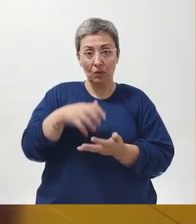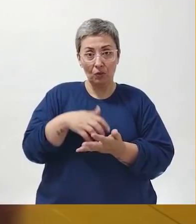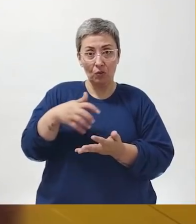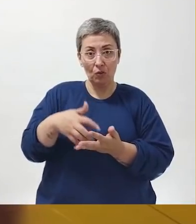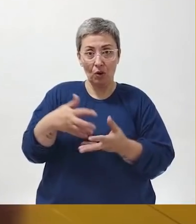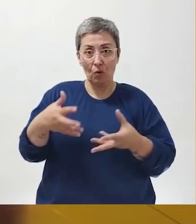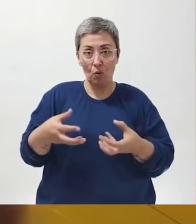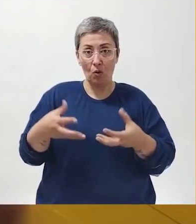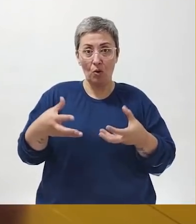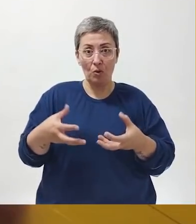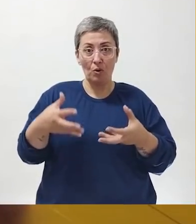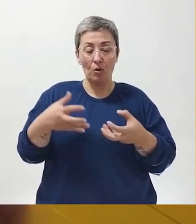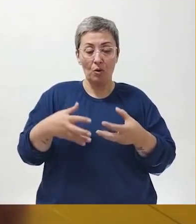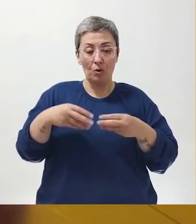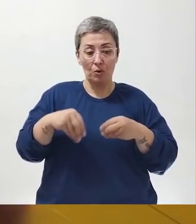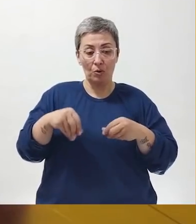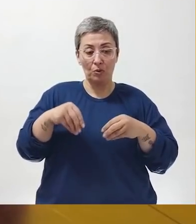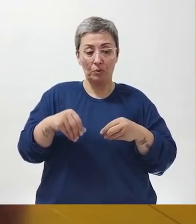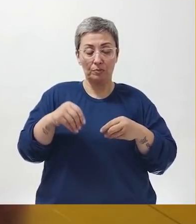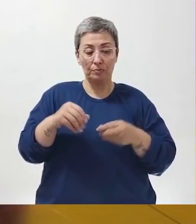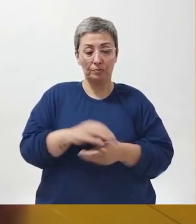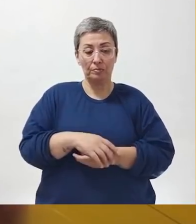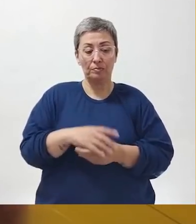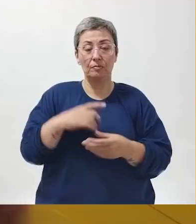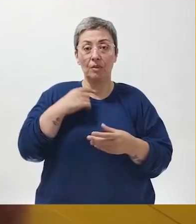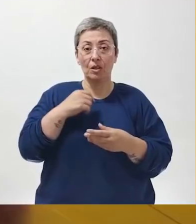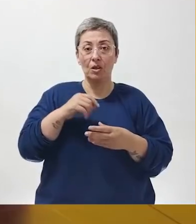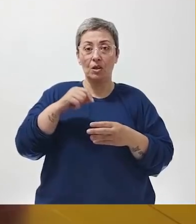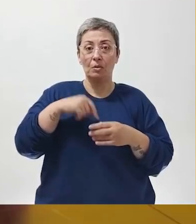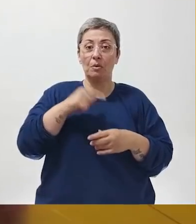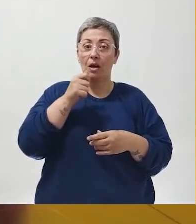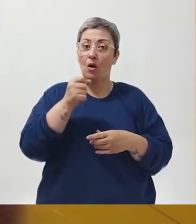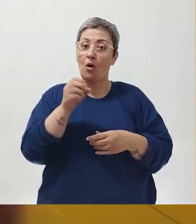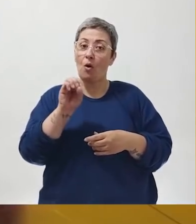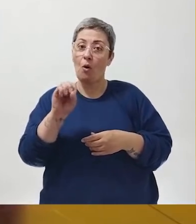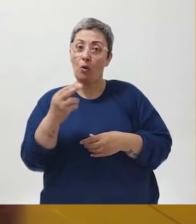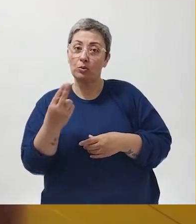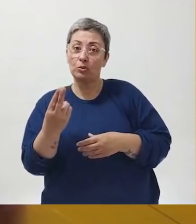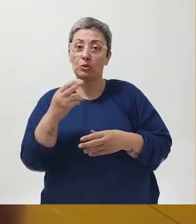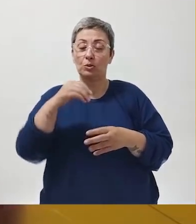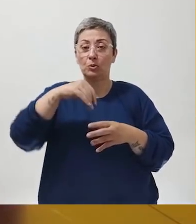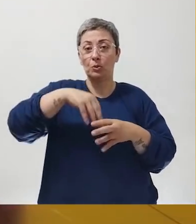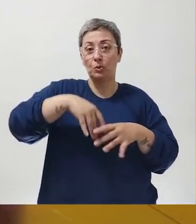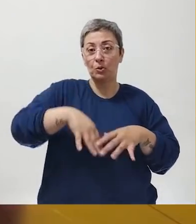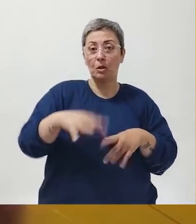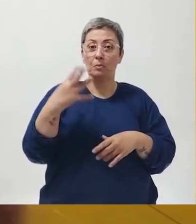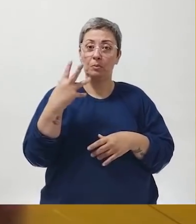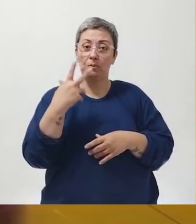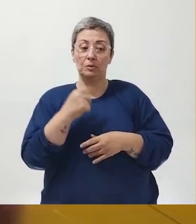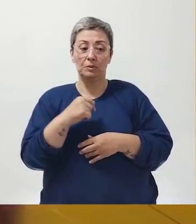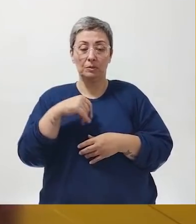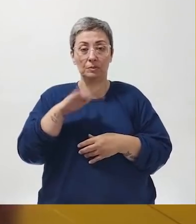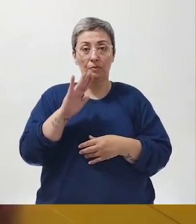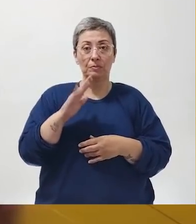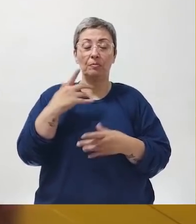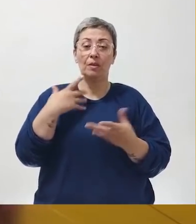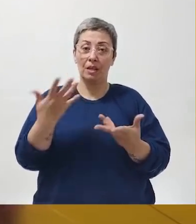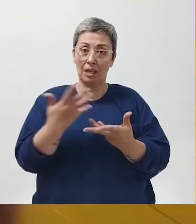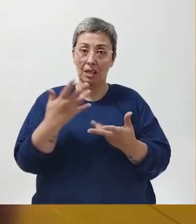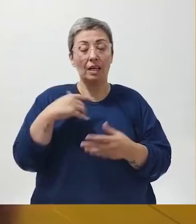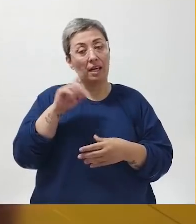oficial. Sempre que você apresentar a sigla, ao menos na primeira vez, coloque o significado, ok? Não comece uma redação, por exemplo, colocando simplesmente